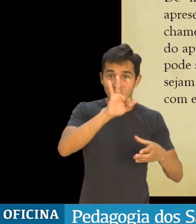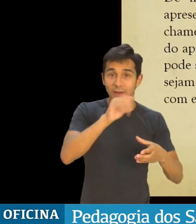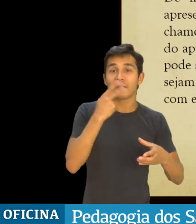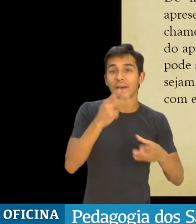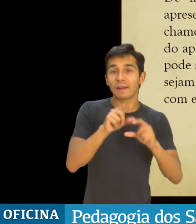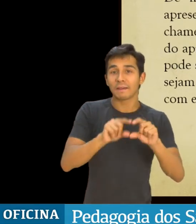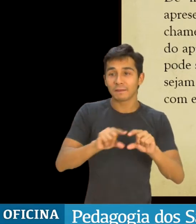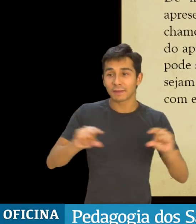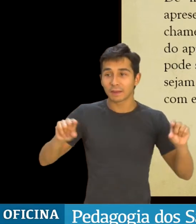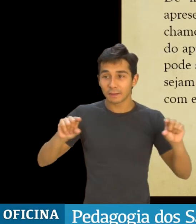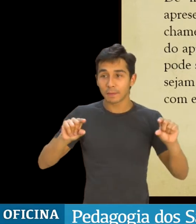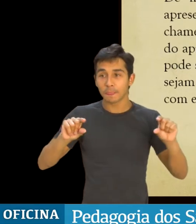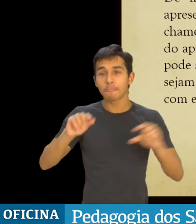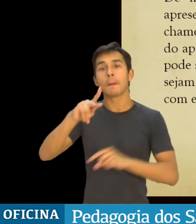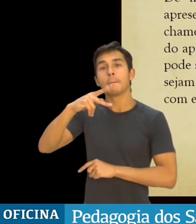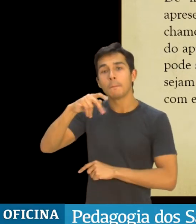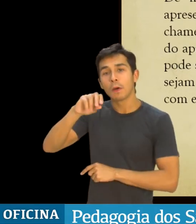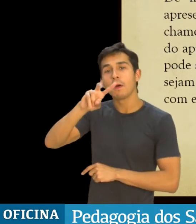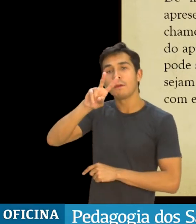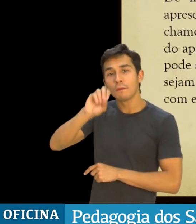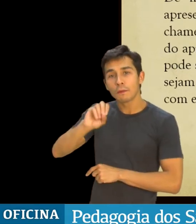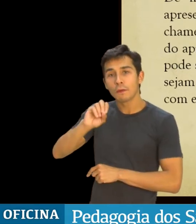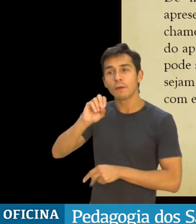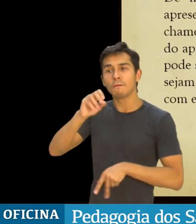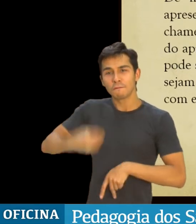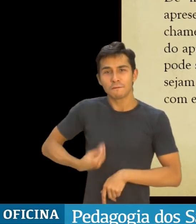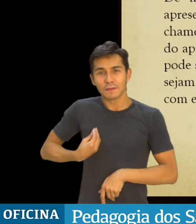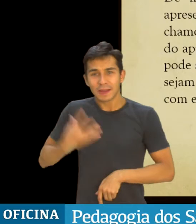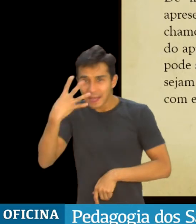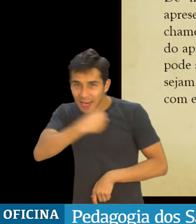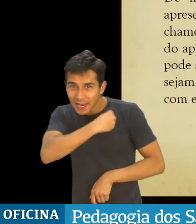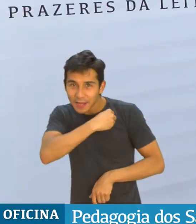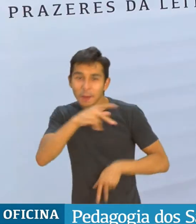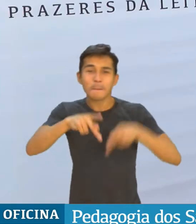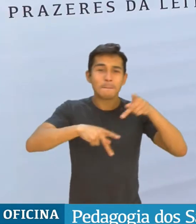lindo, todo mundo repete, povo lindo, aí fala, povo inteligente,